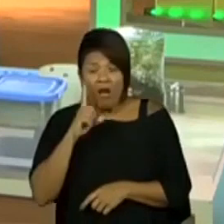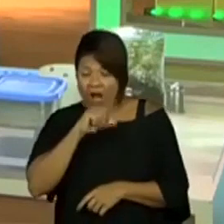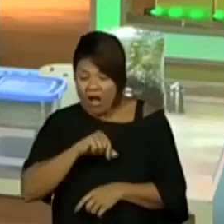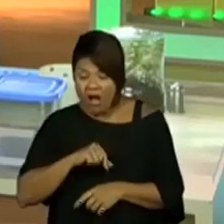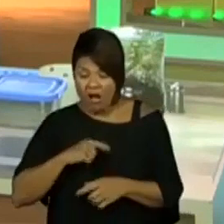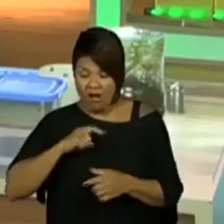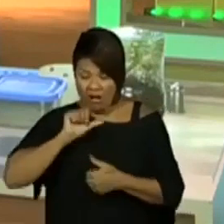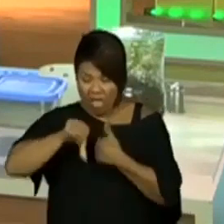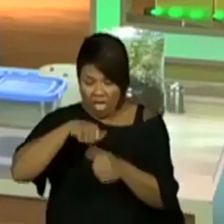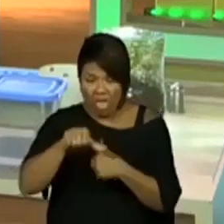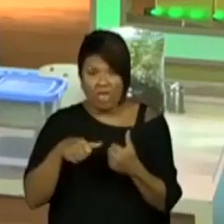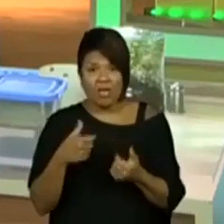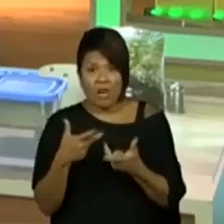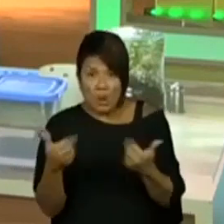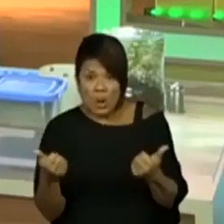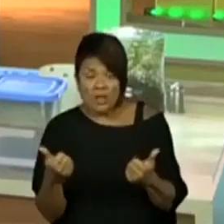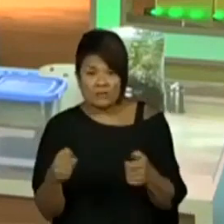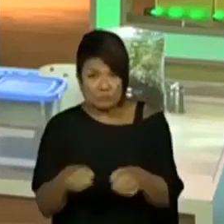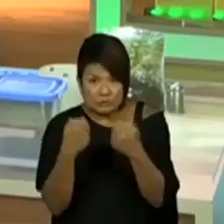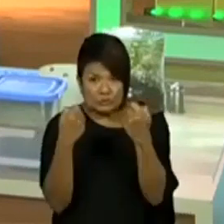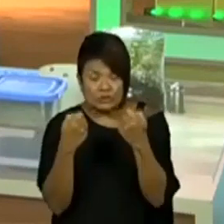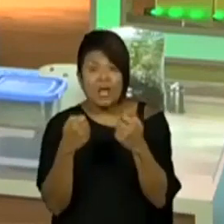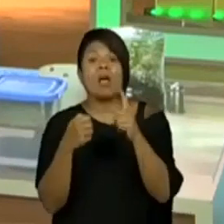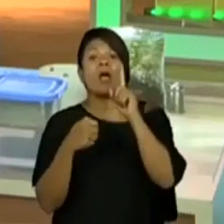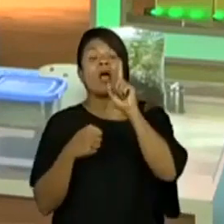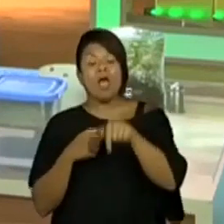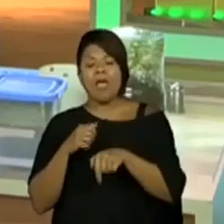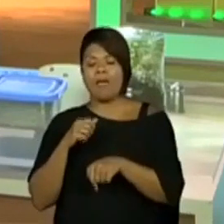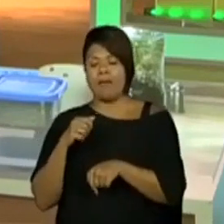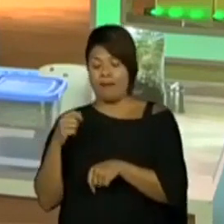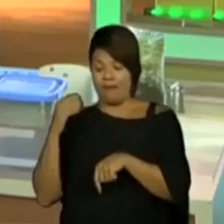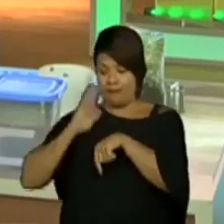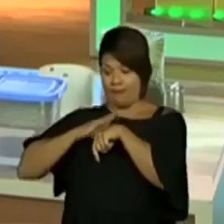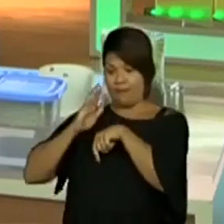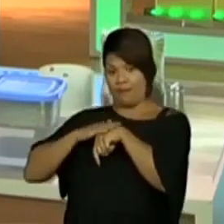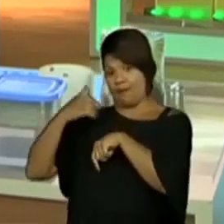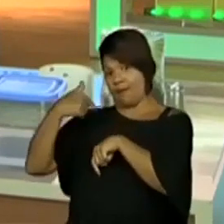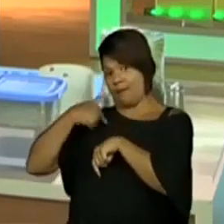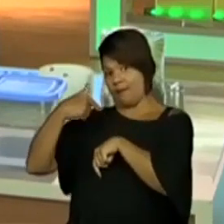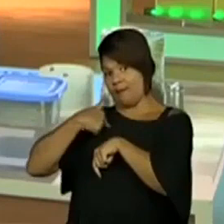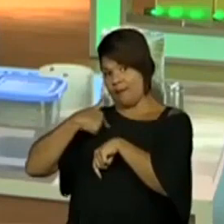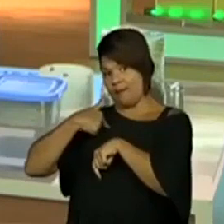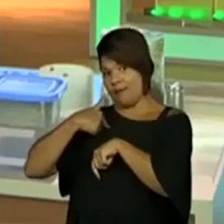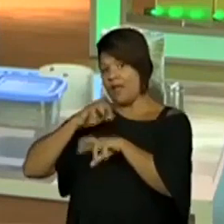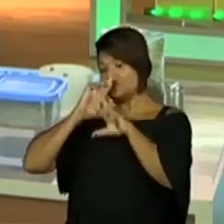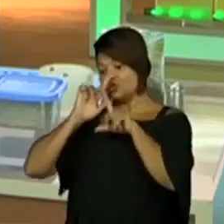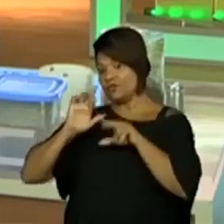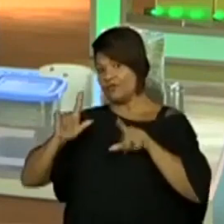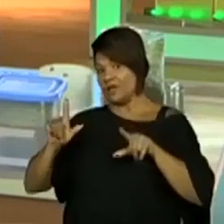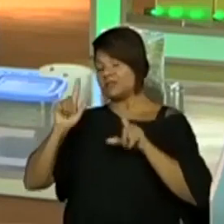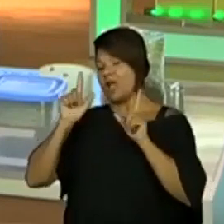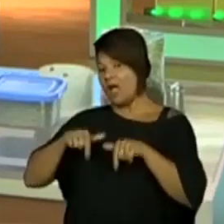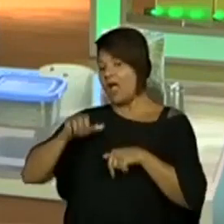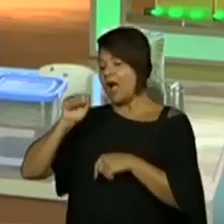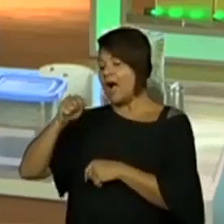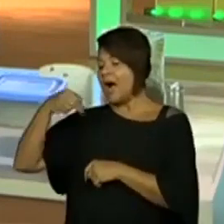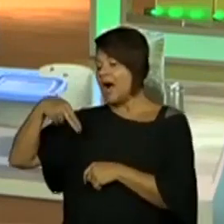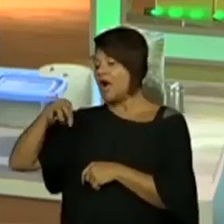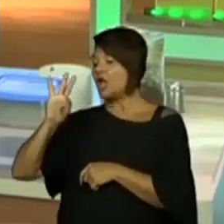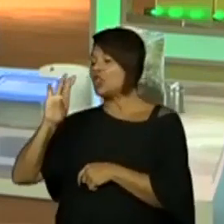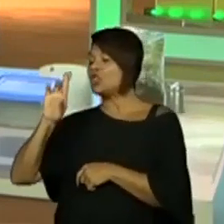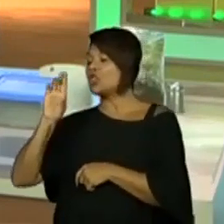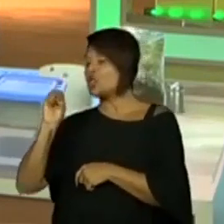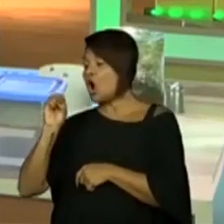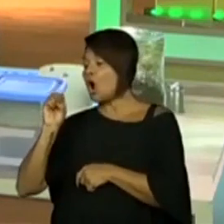interferências que nós temos são chamadas de antrópicas, porque elas são produzidas pela espécie